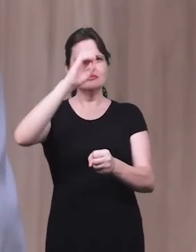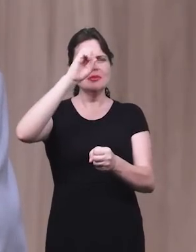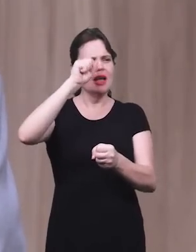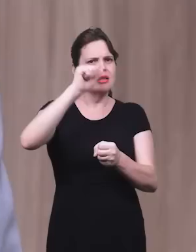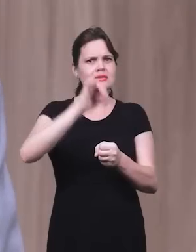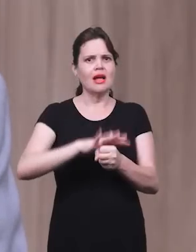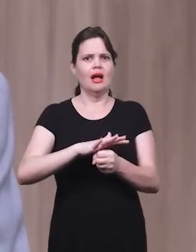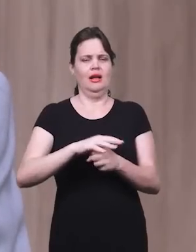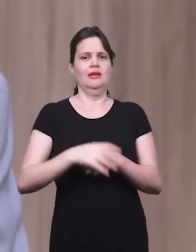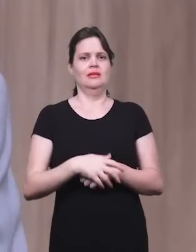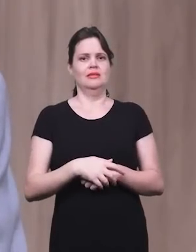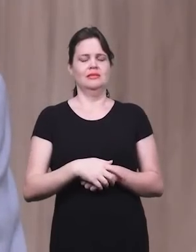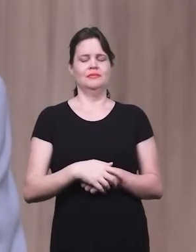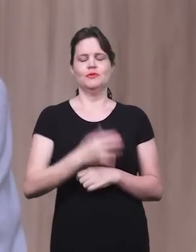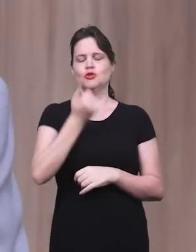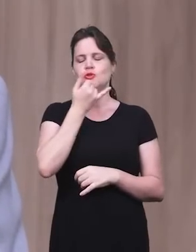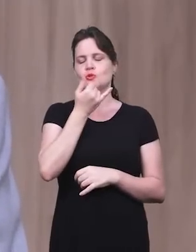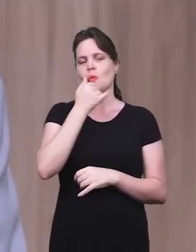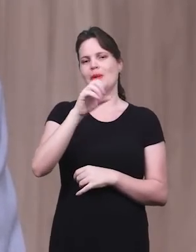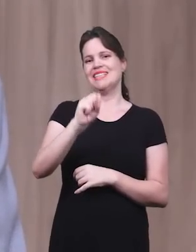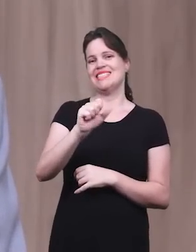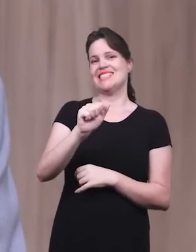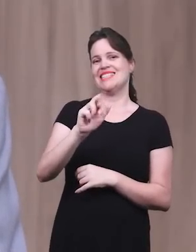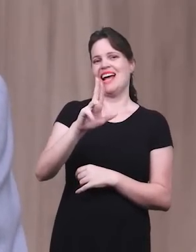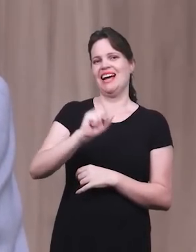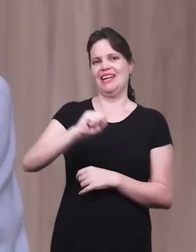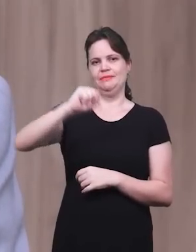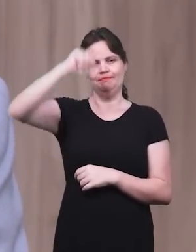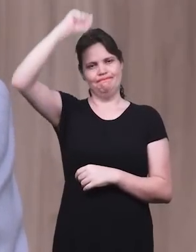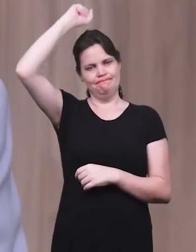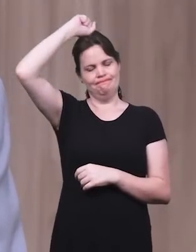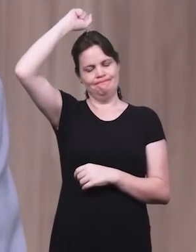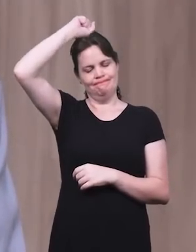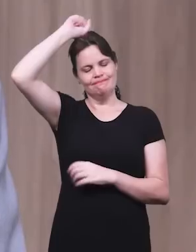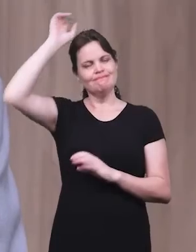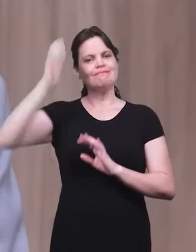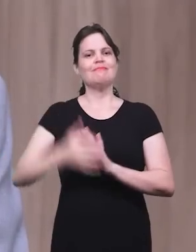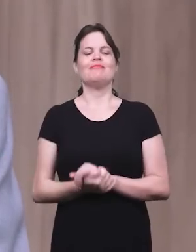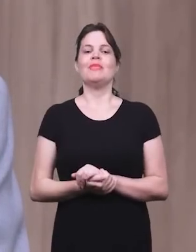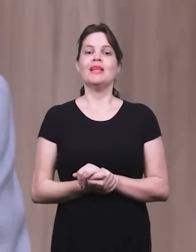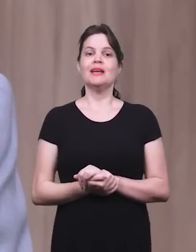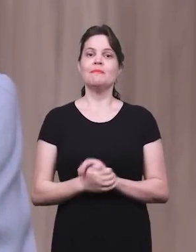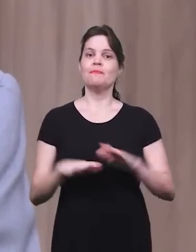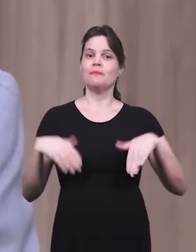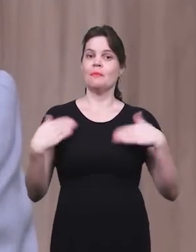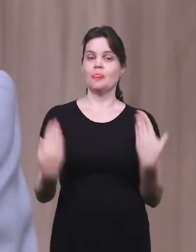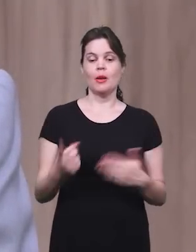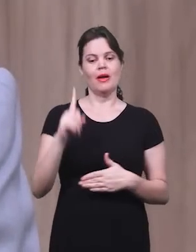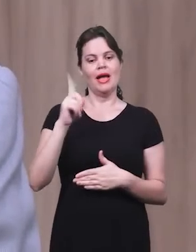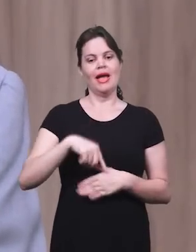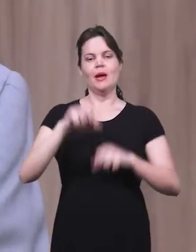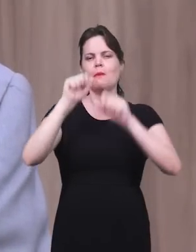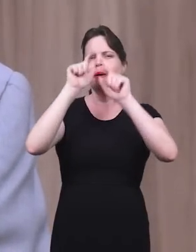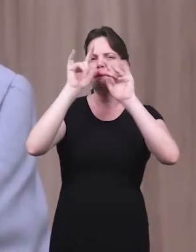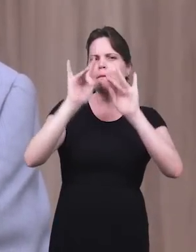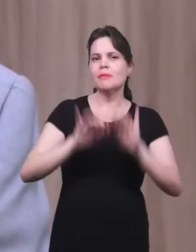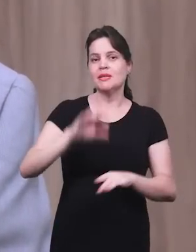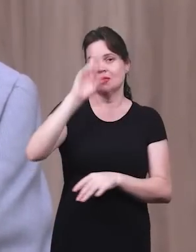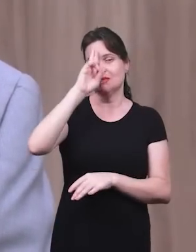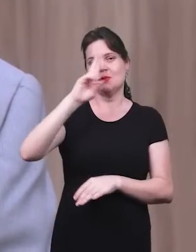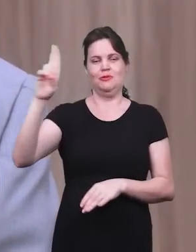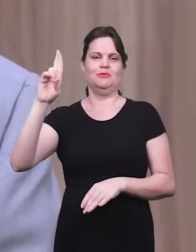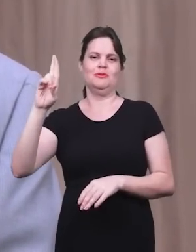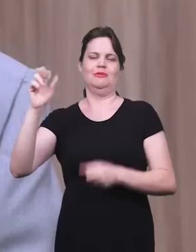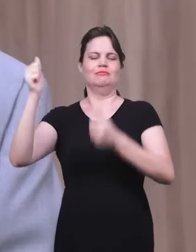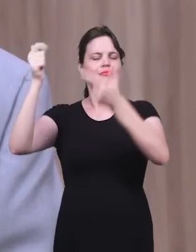coisa maravilhosa, que exemplo para nós, como família, projeto de Deus, e quando nós cremos no Senhor, a bênção que o Senhor